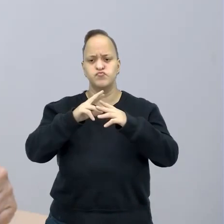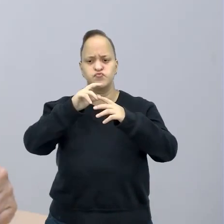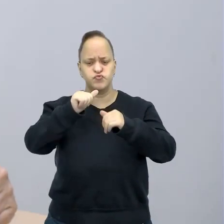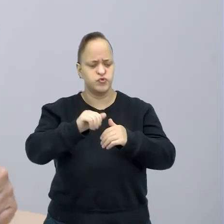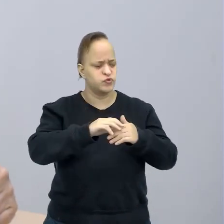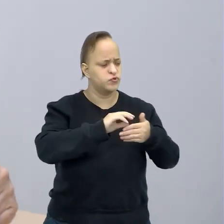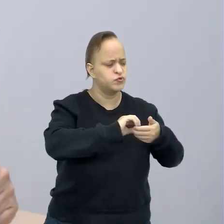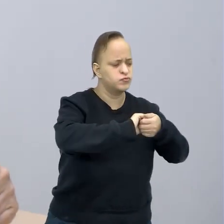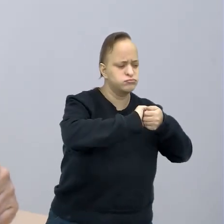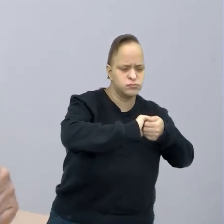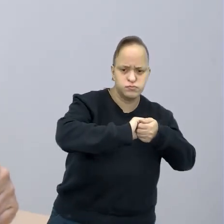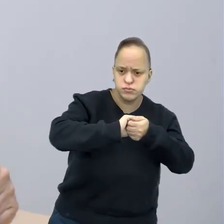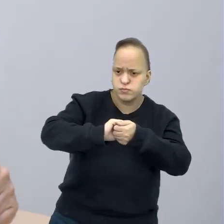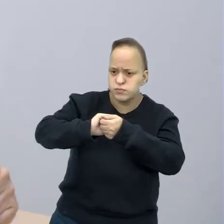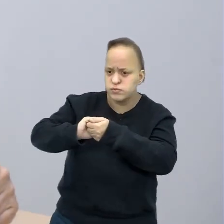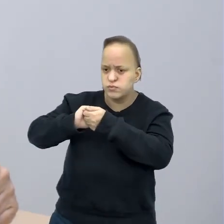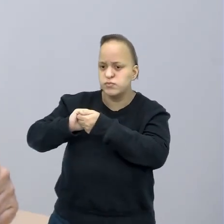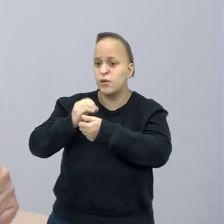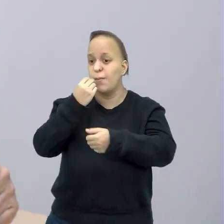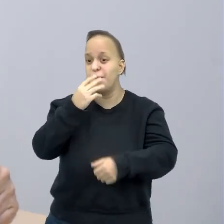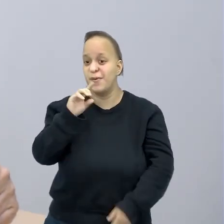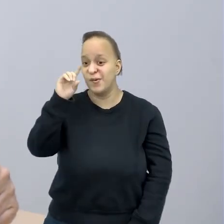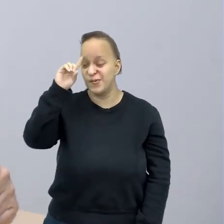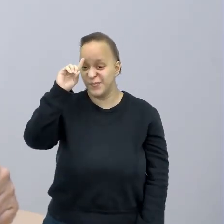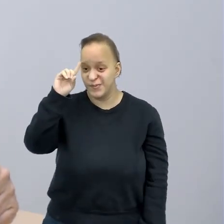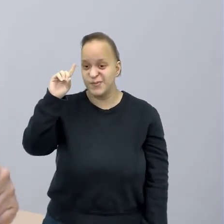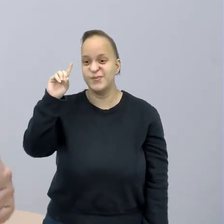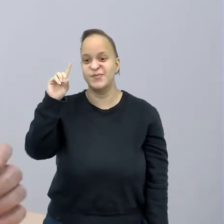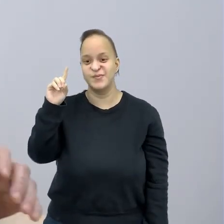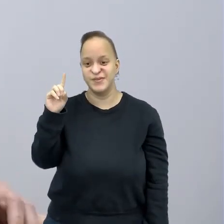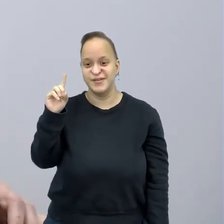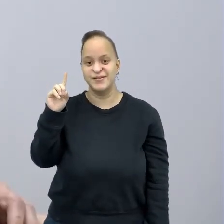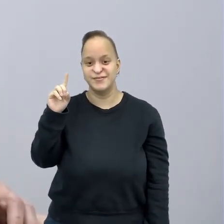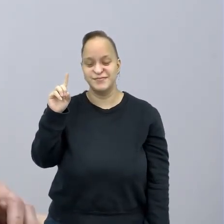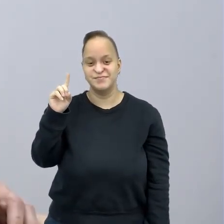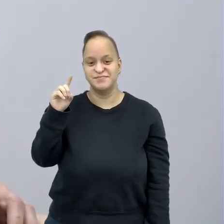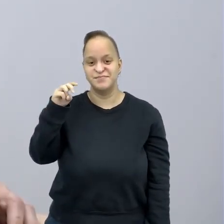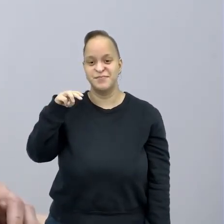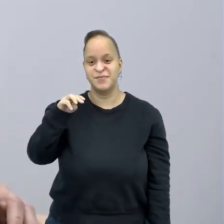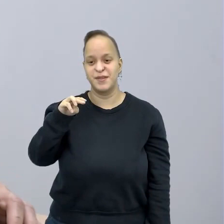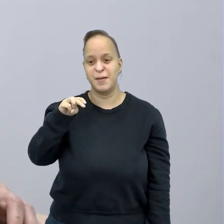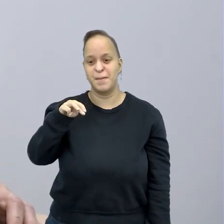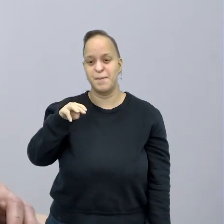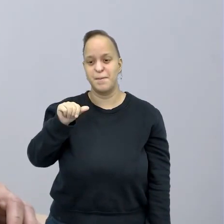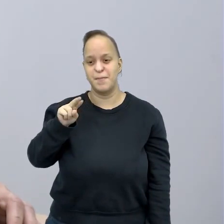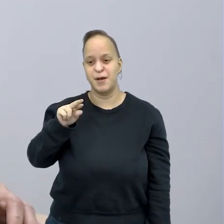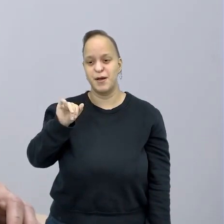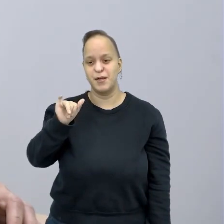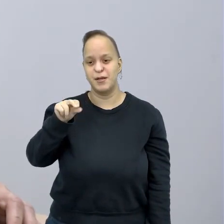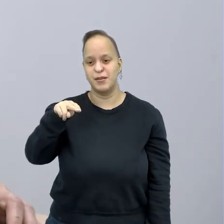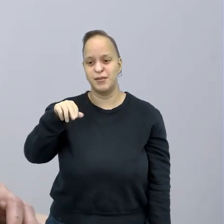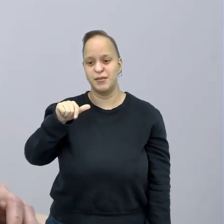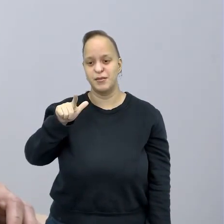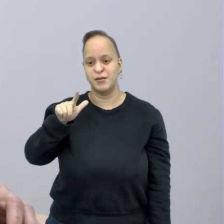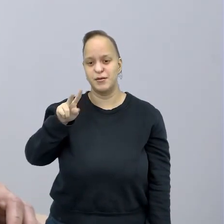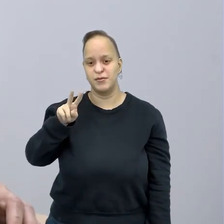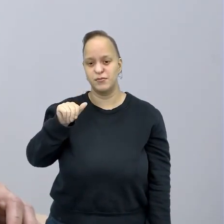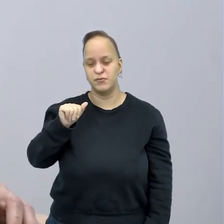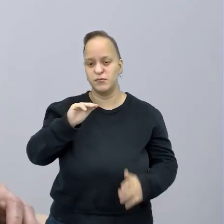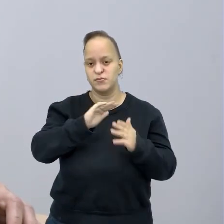aqui. Marcelo com bom dia e aqui já a Marinalva da Escola Estadual